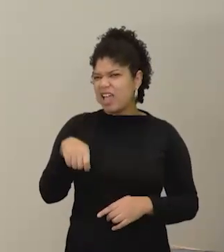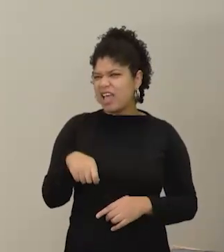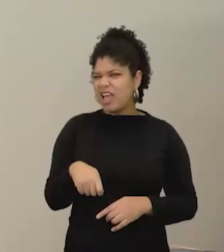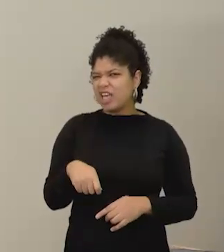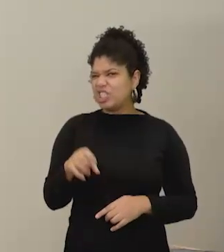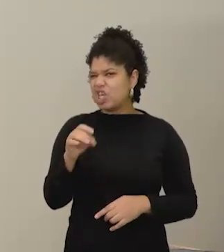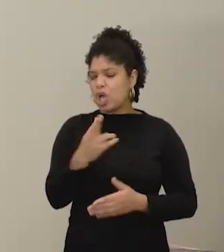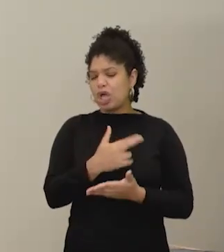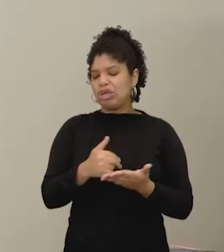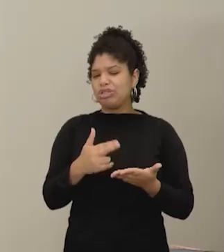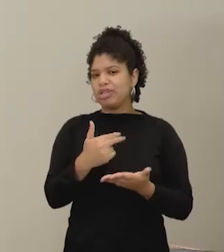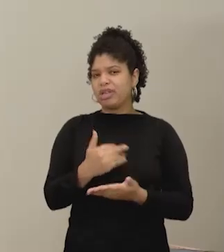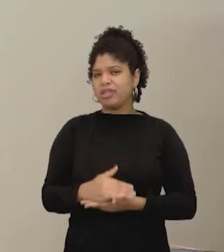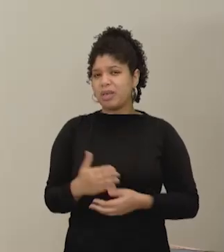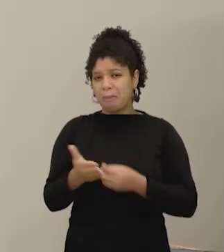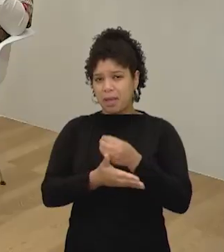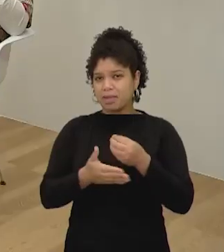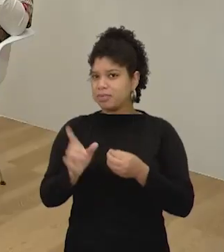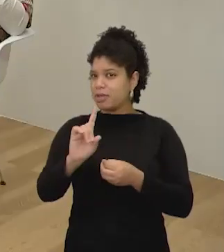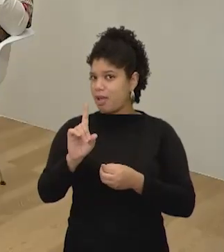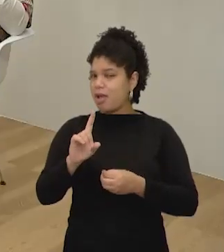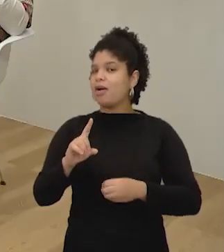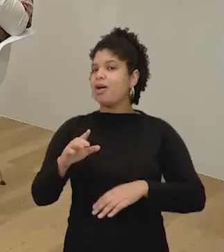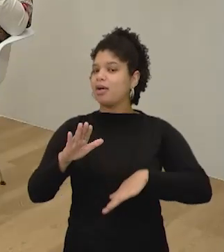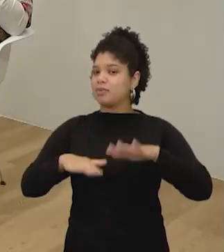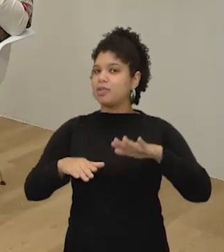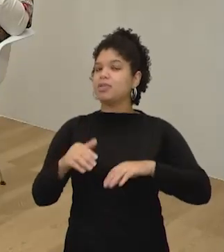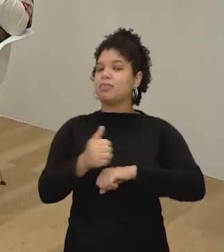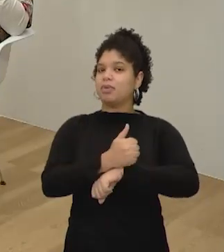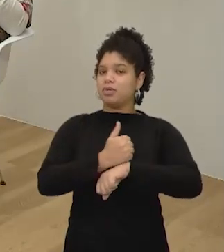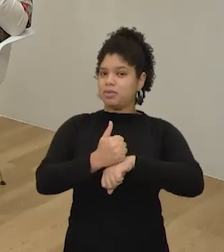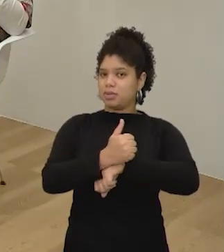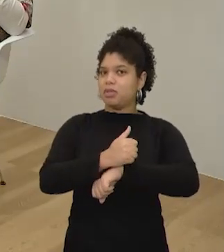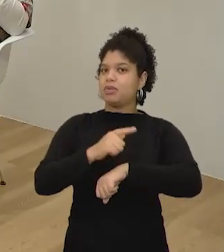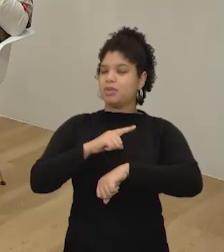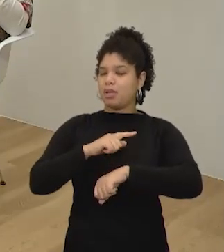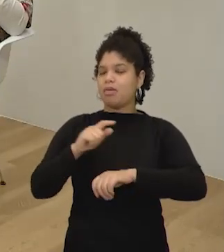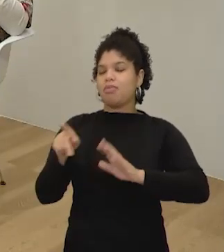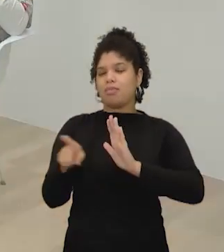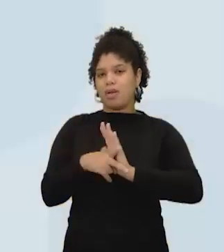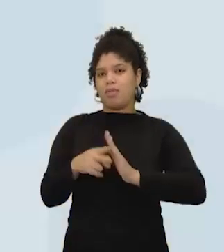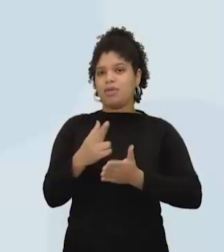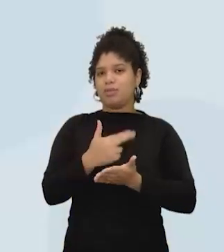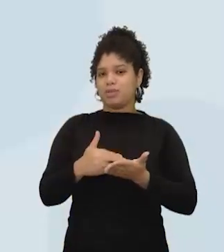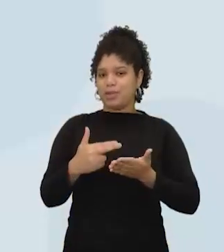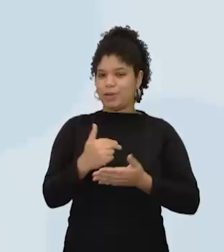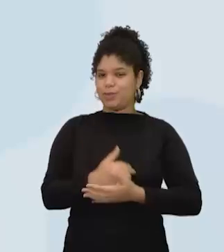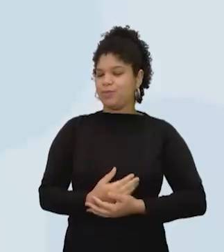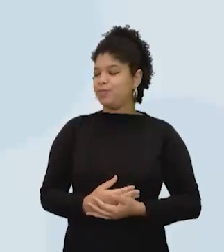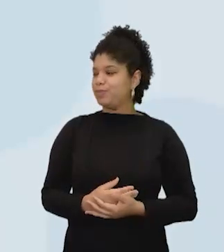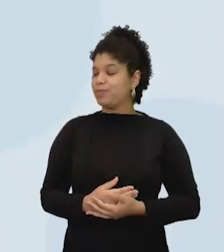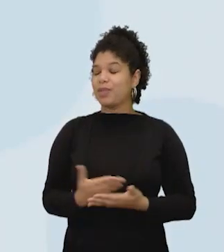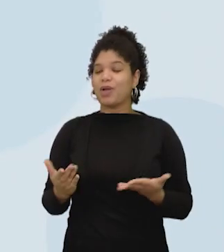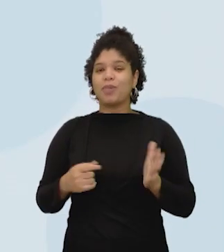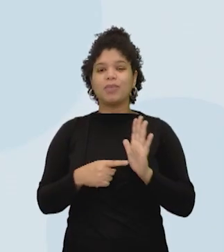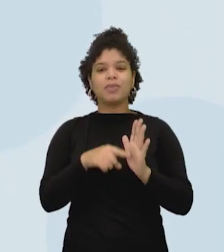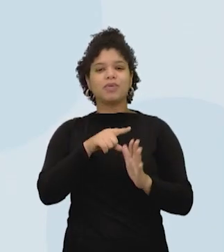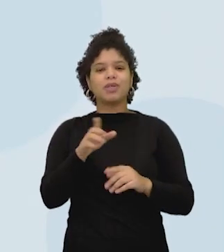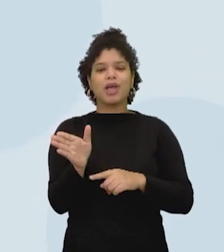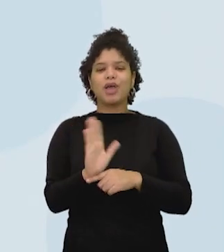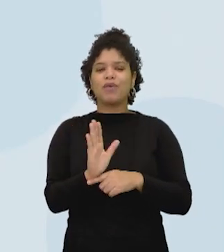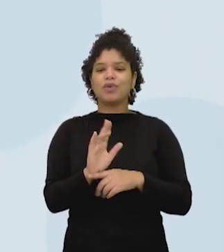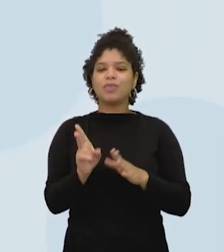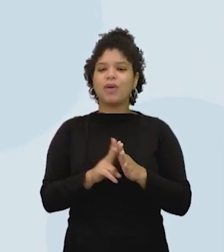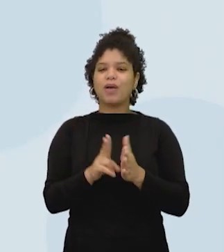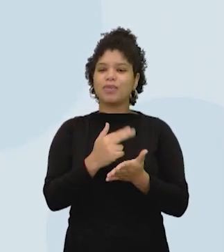serve para muita coisa. Desenho é profissão. Sim. Então estamos vendo aí profissão. E eu trouxe um vídeo de um